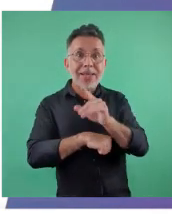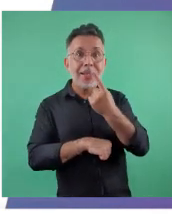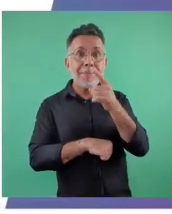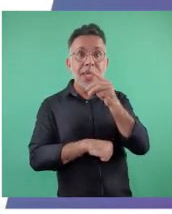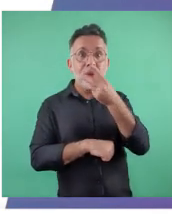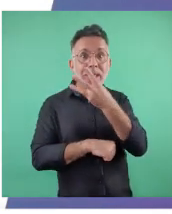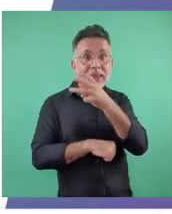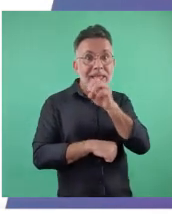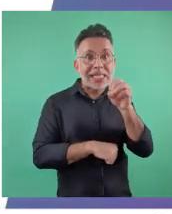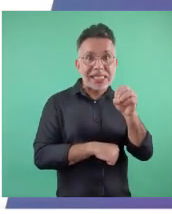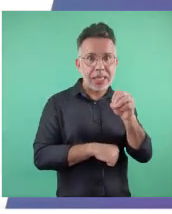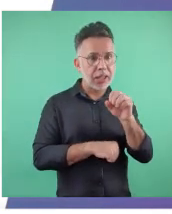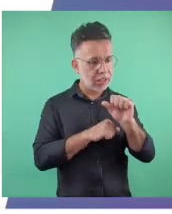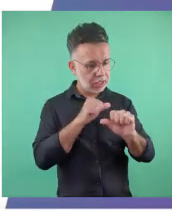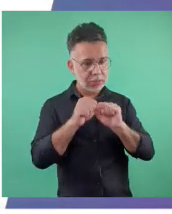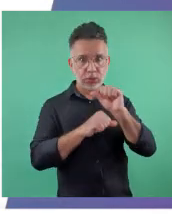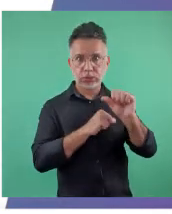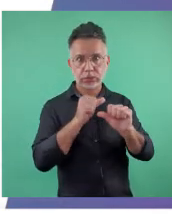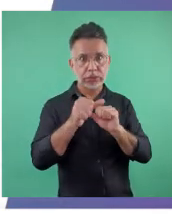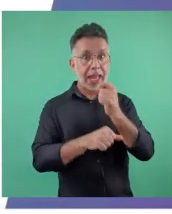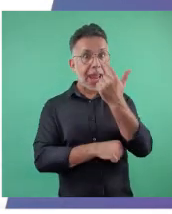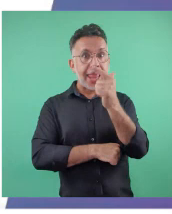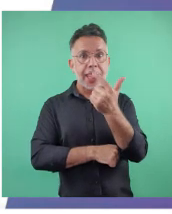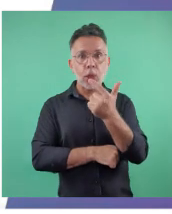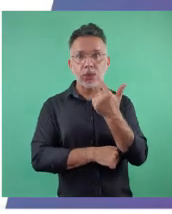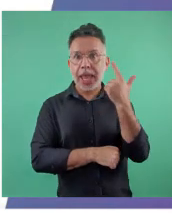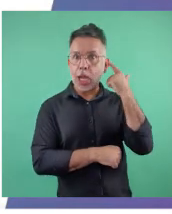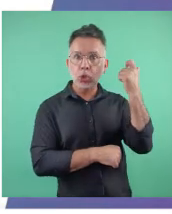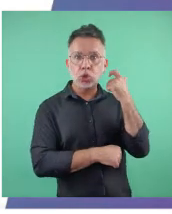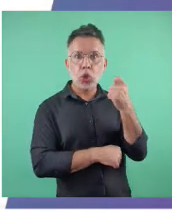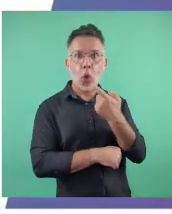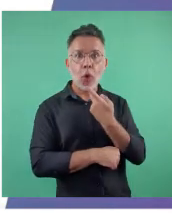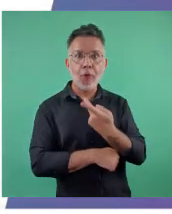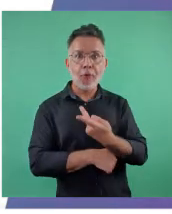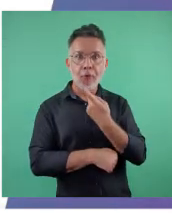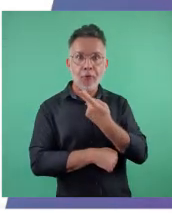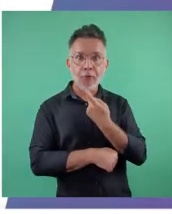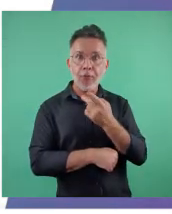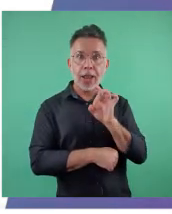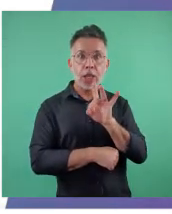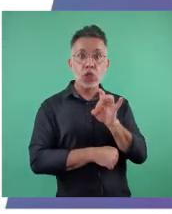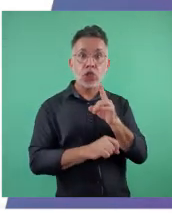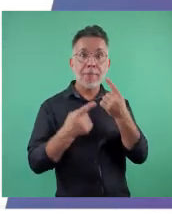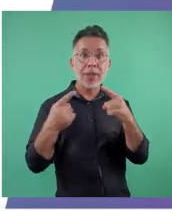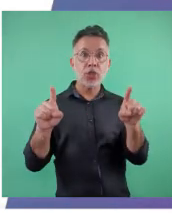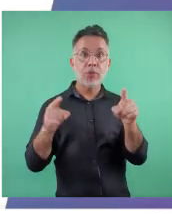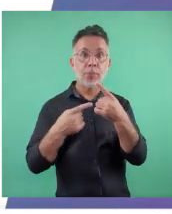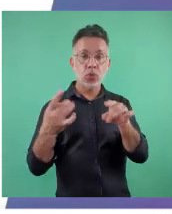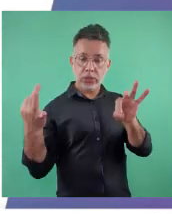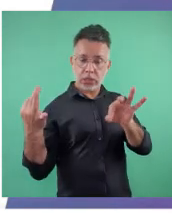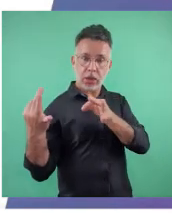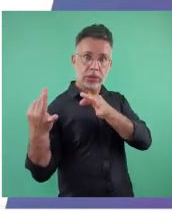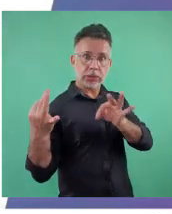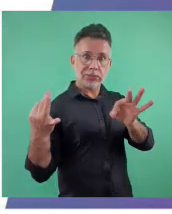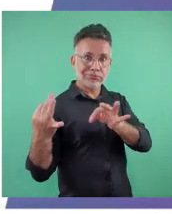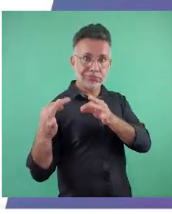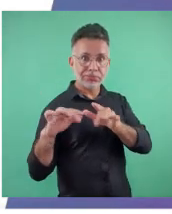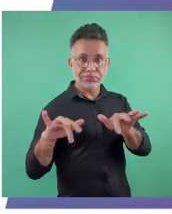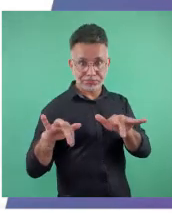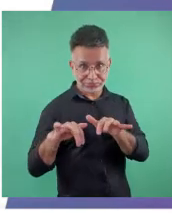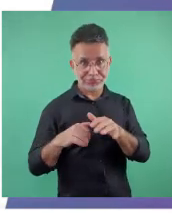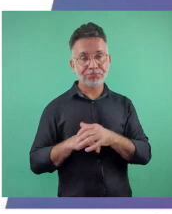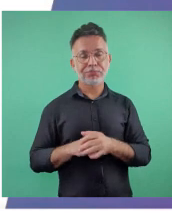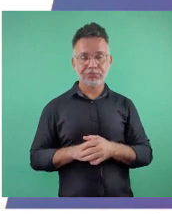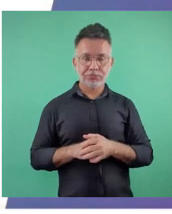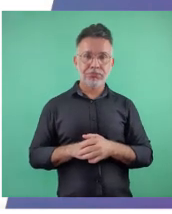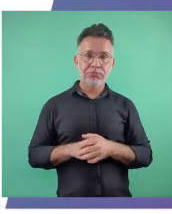website, que são 8 exercícios com mais de 1.300 variações. E não tem som verbal, é somente música